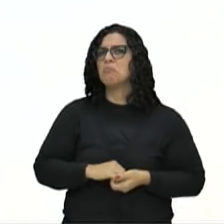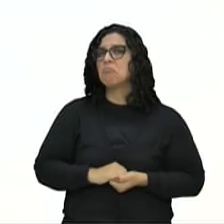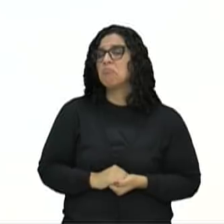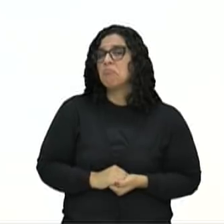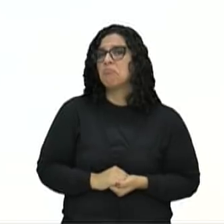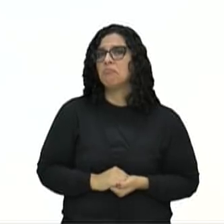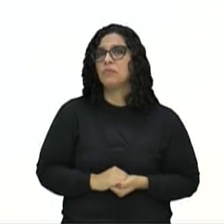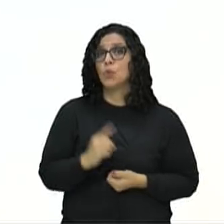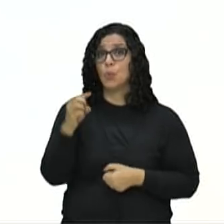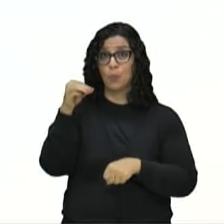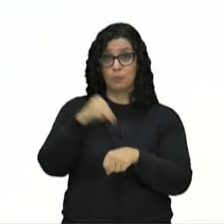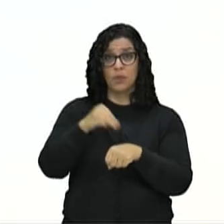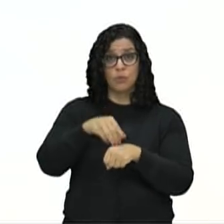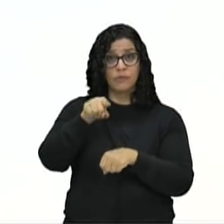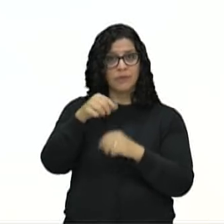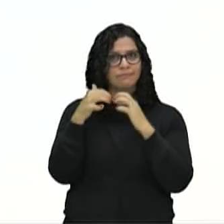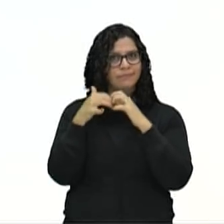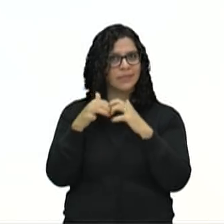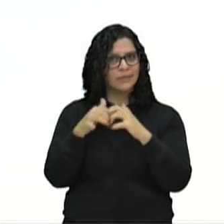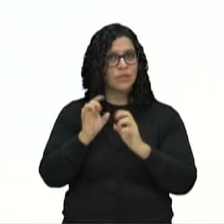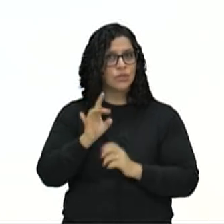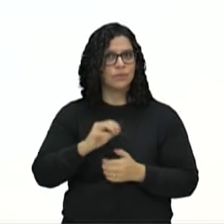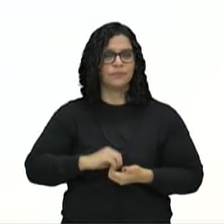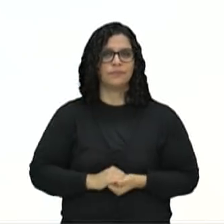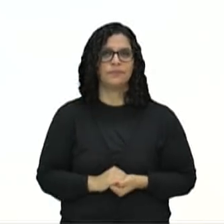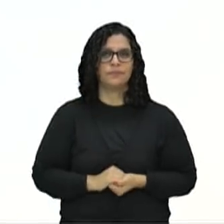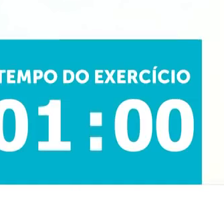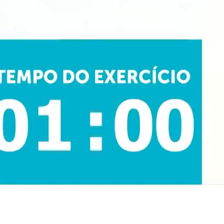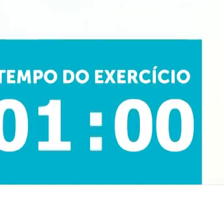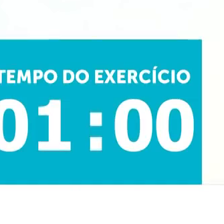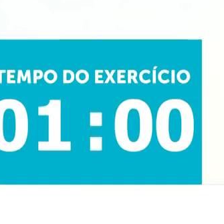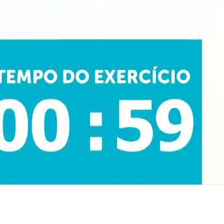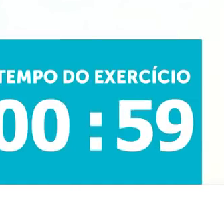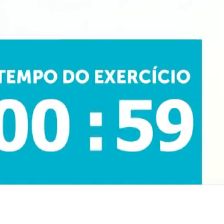Só um minutinho para vocês pensarem.